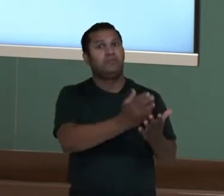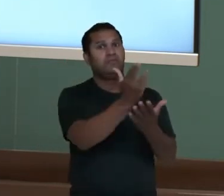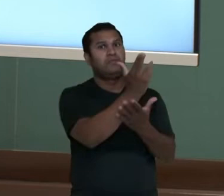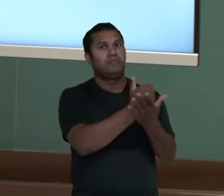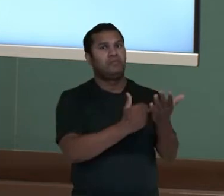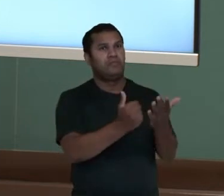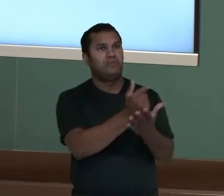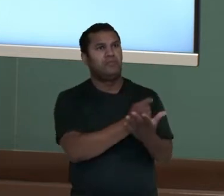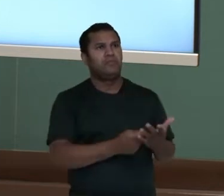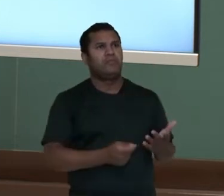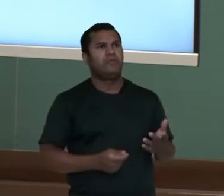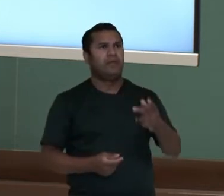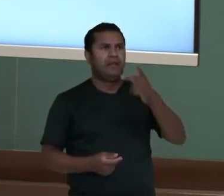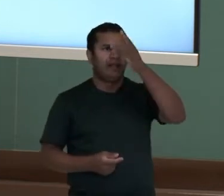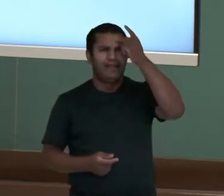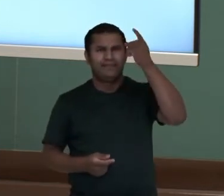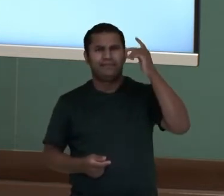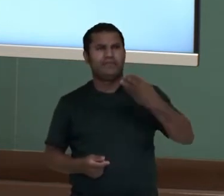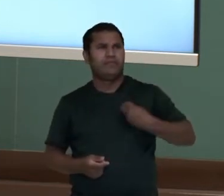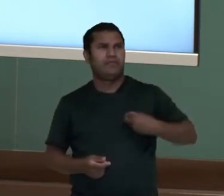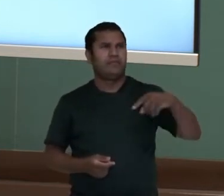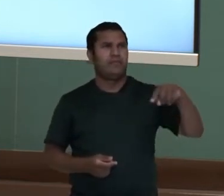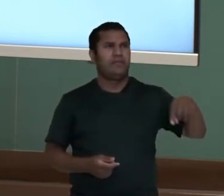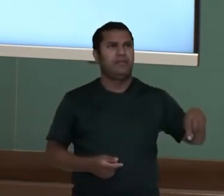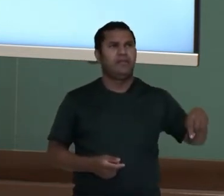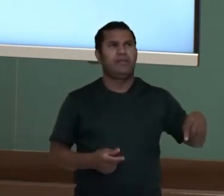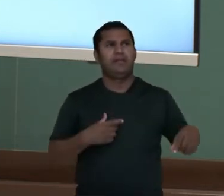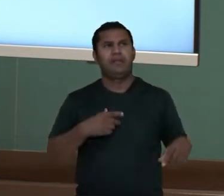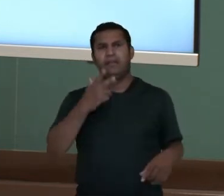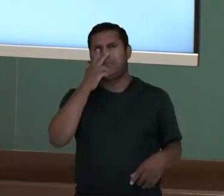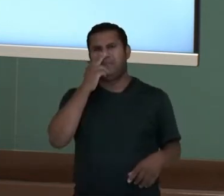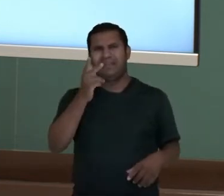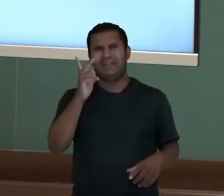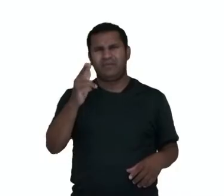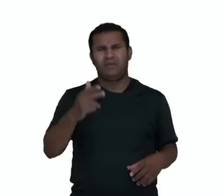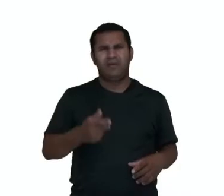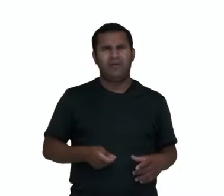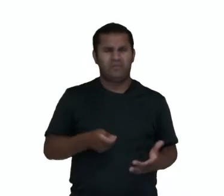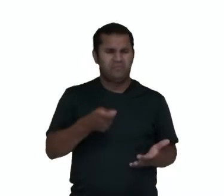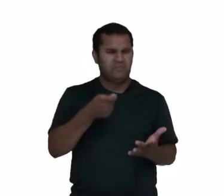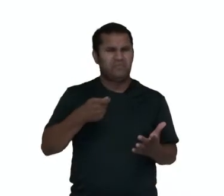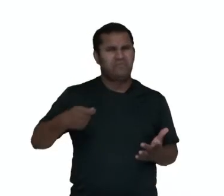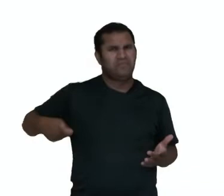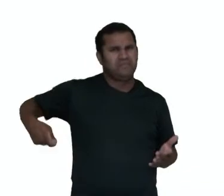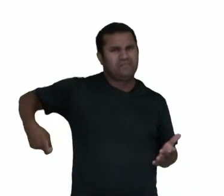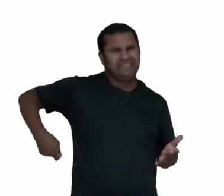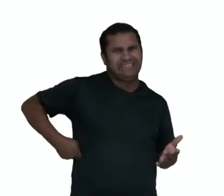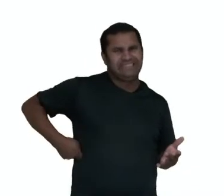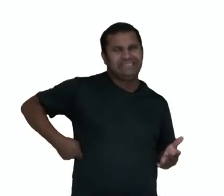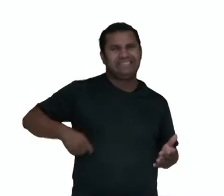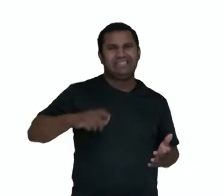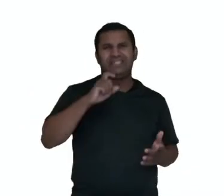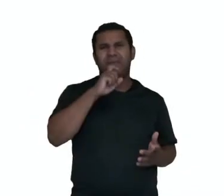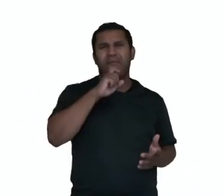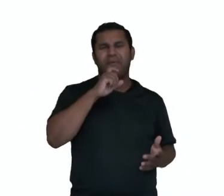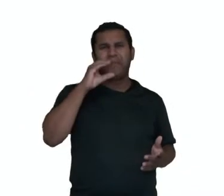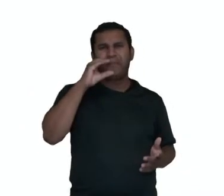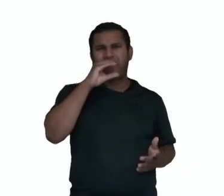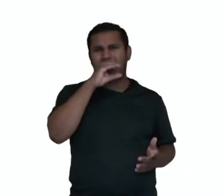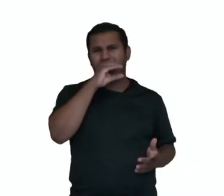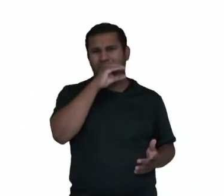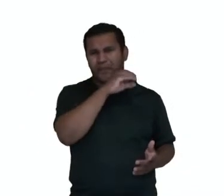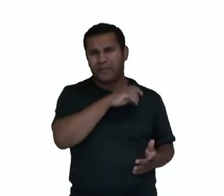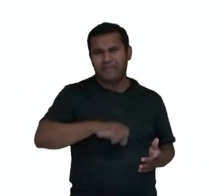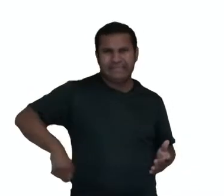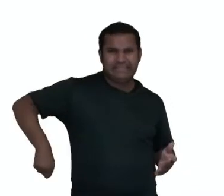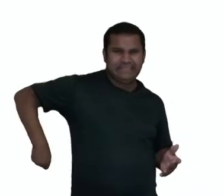vê aqui, parece que ele está marcando a ferro uma pessoa, então essas relações de dominação que vão existir